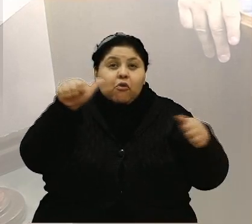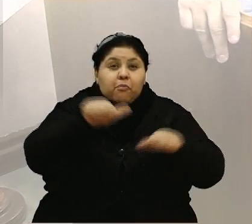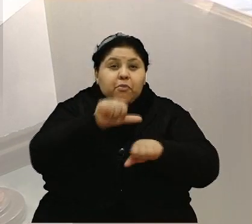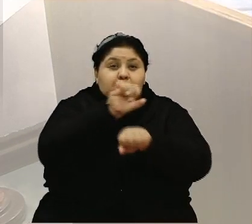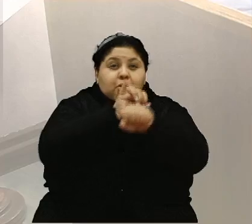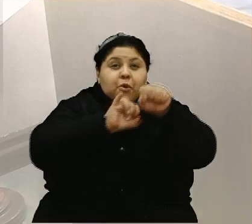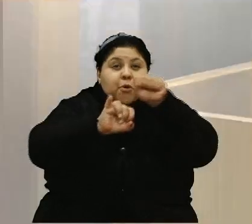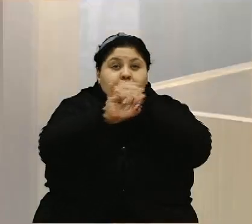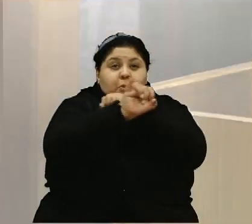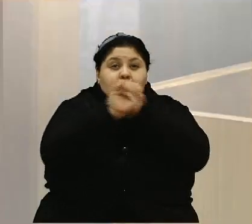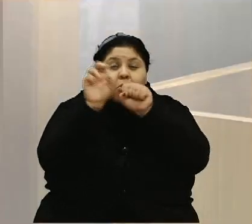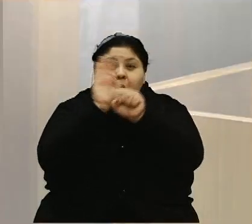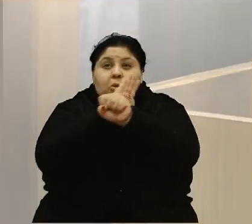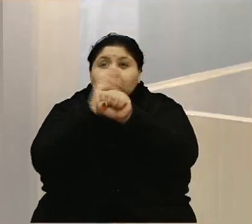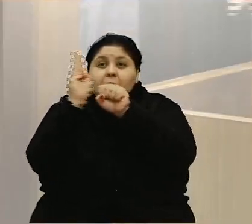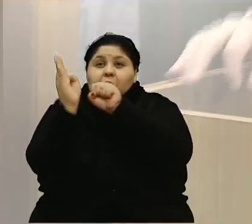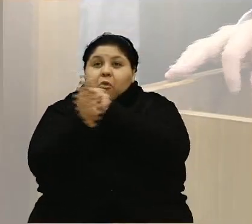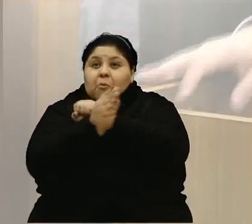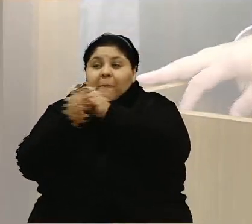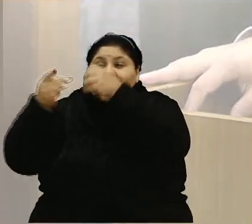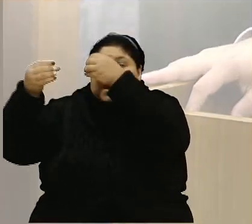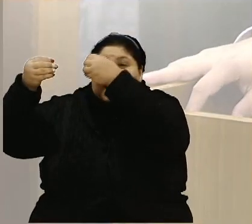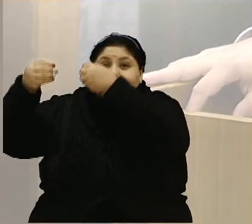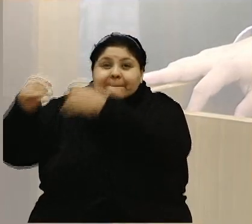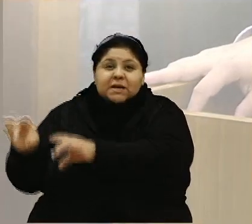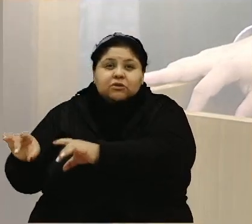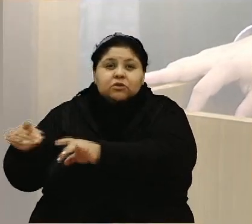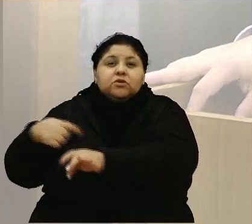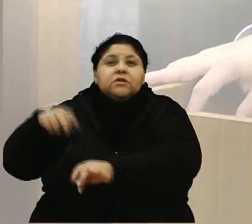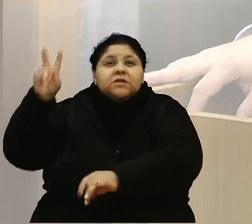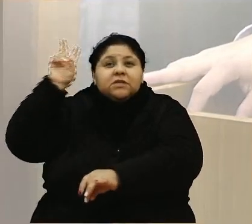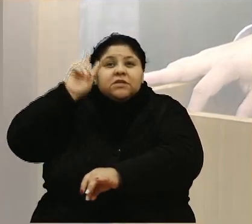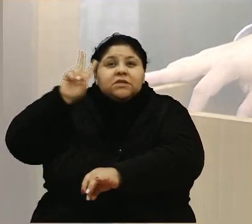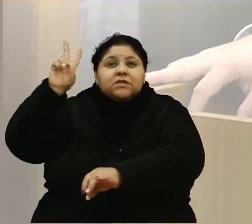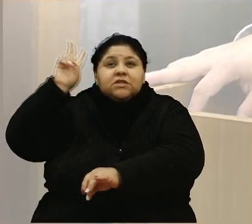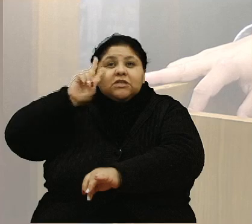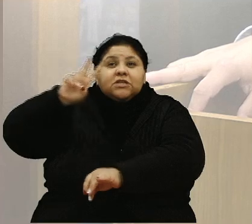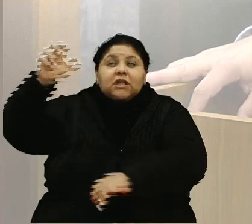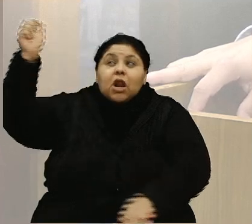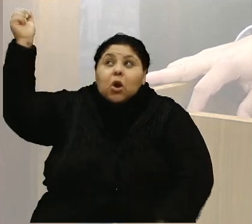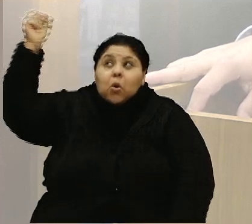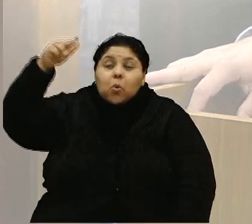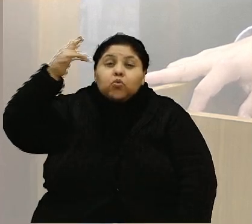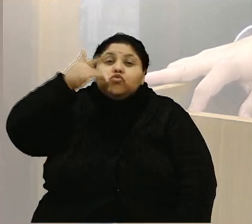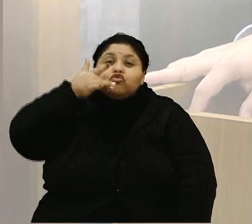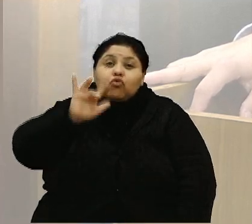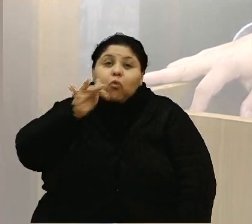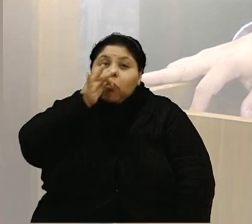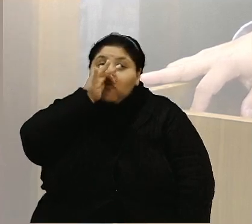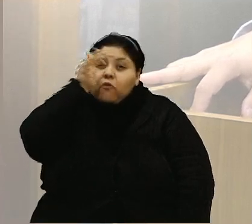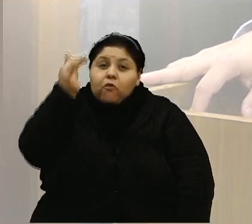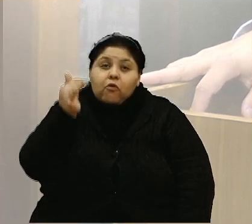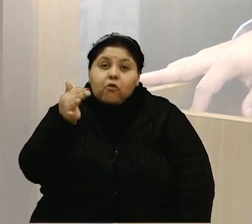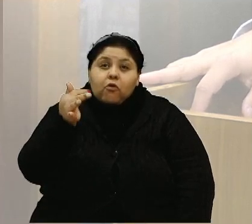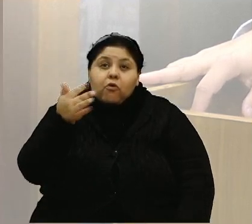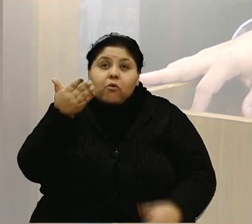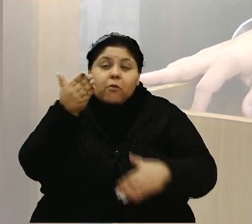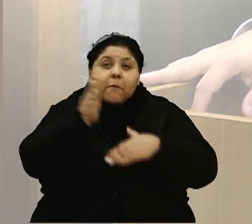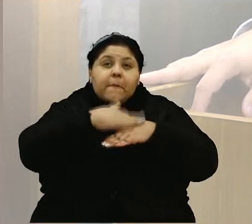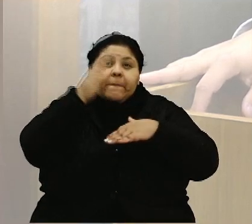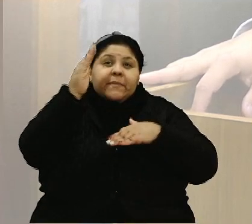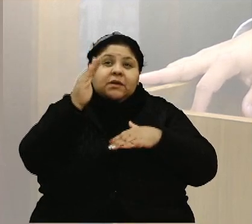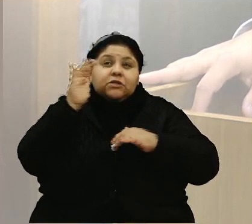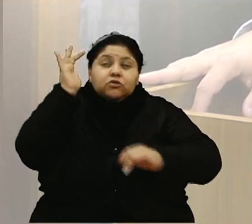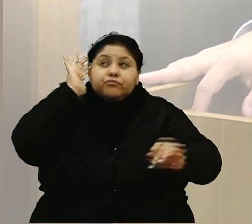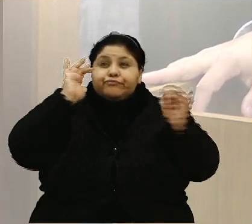o bairro Planalto está abandonado. Eu lembro da Luz, Cor e Flor, que foi mais um canto da sereia da